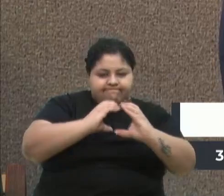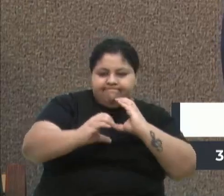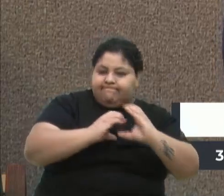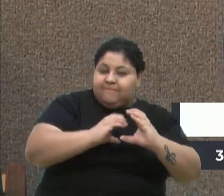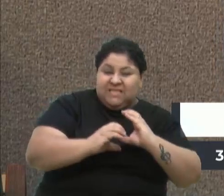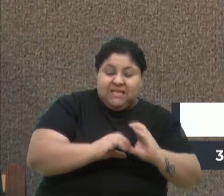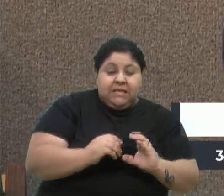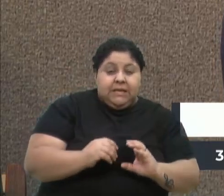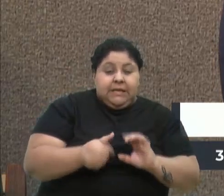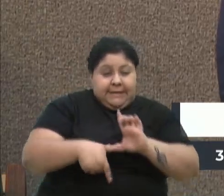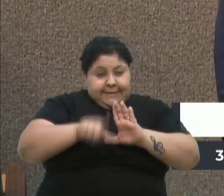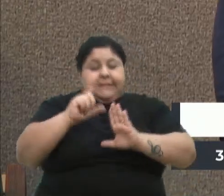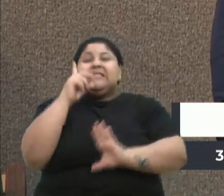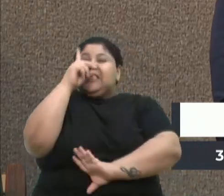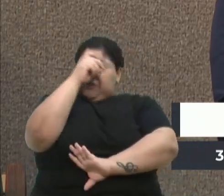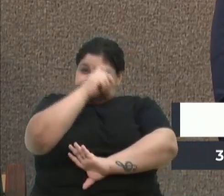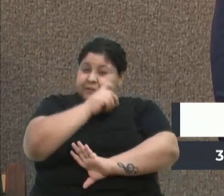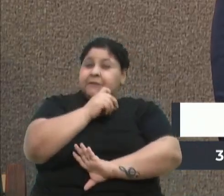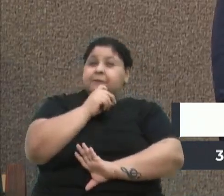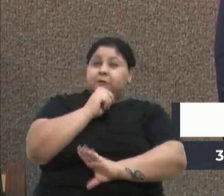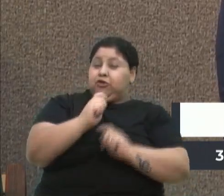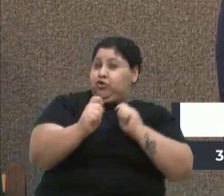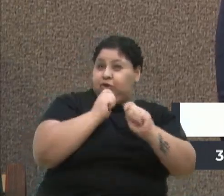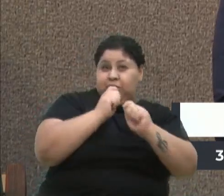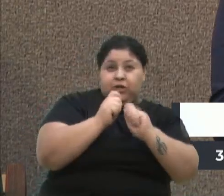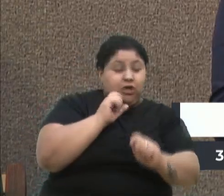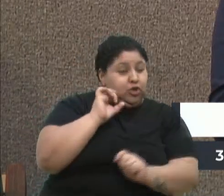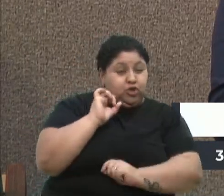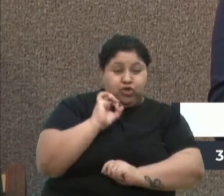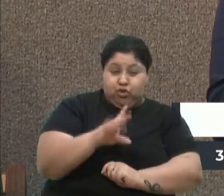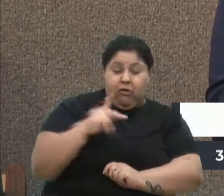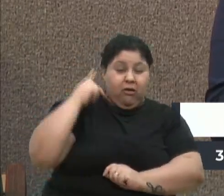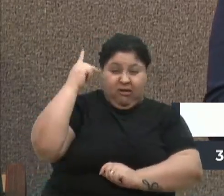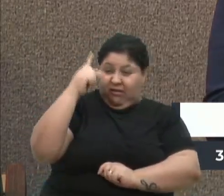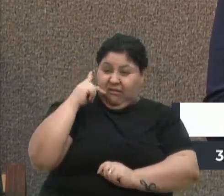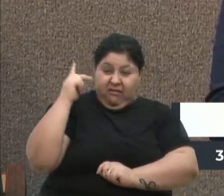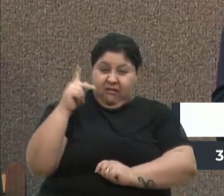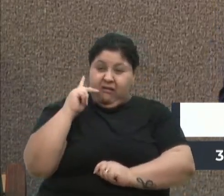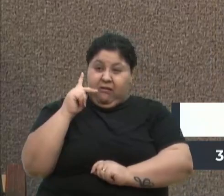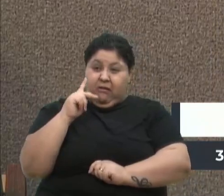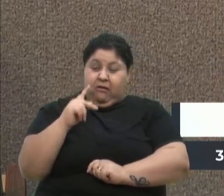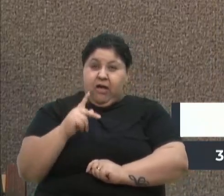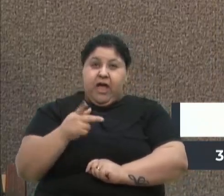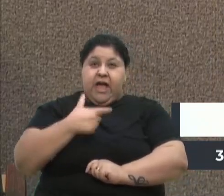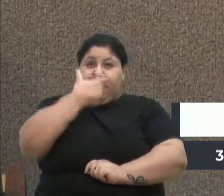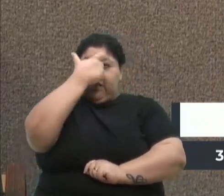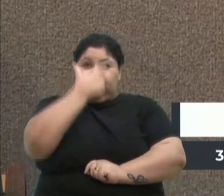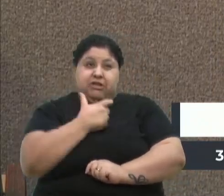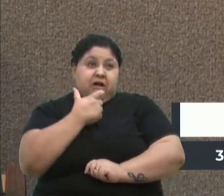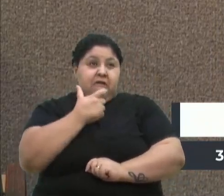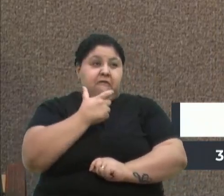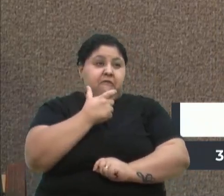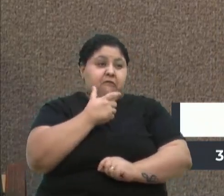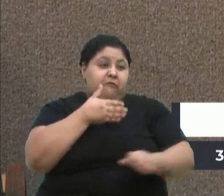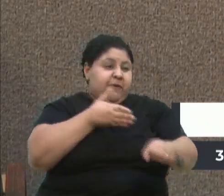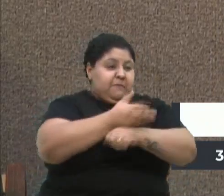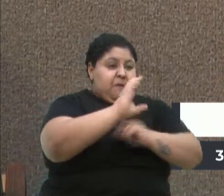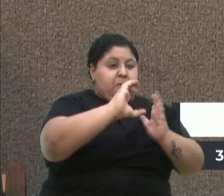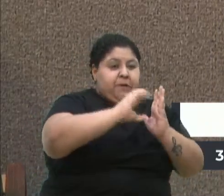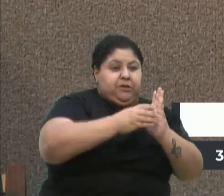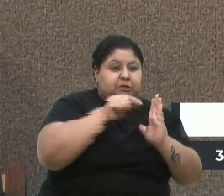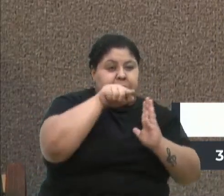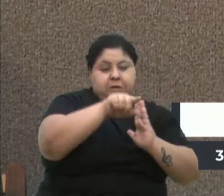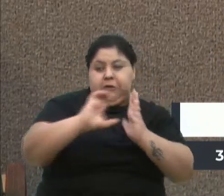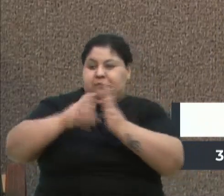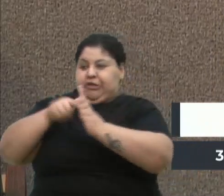raro antigamente, né? O jornalista trabalhar na política ficava taxado como de um partido ou de outro. Hoje, isso é